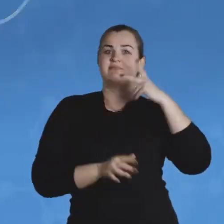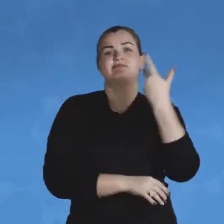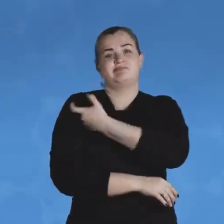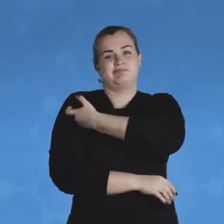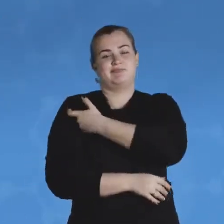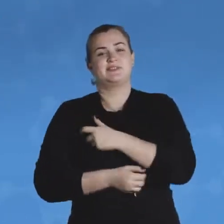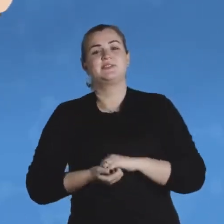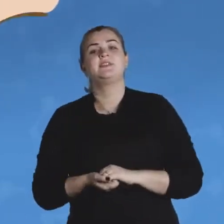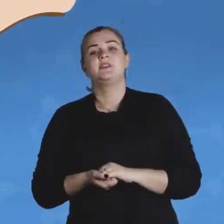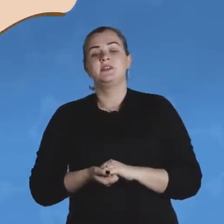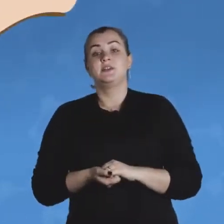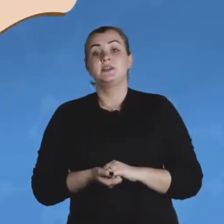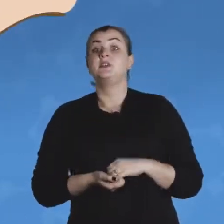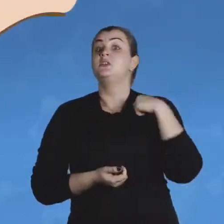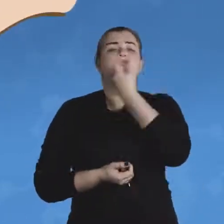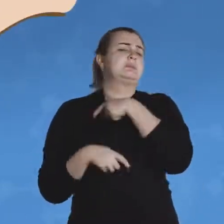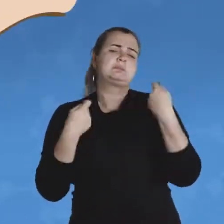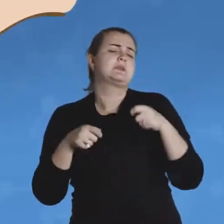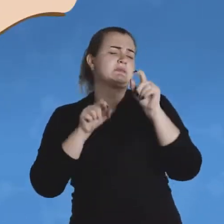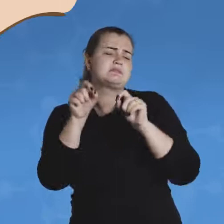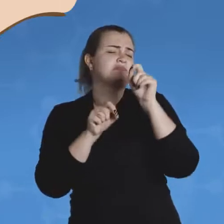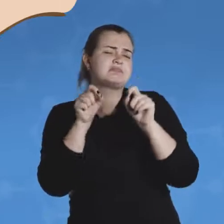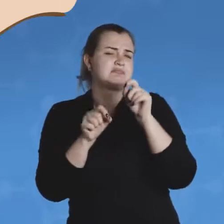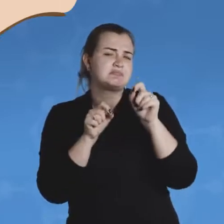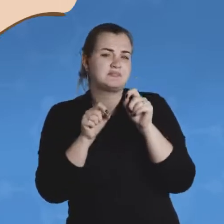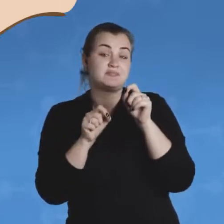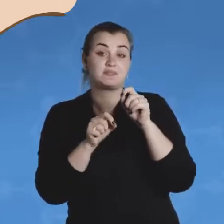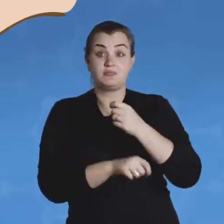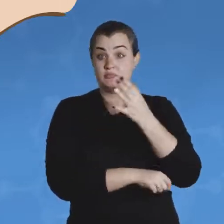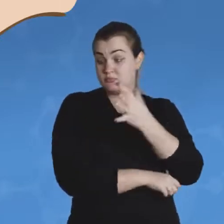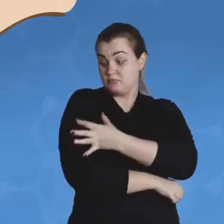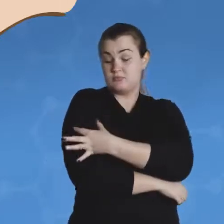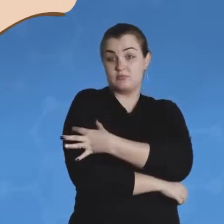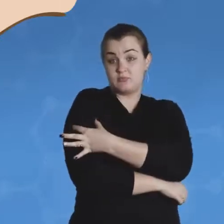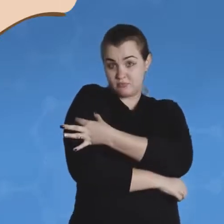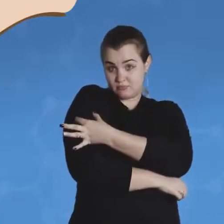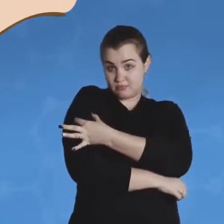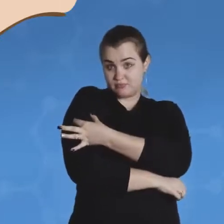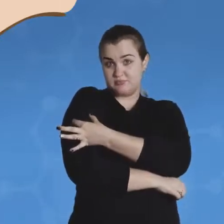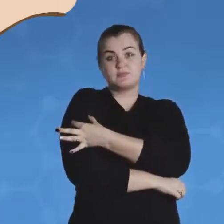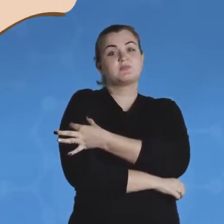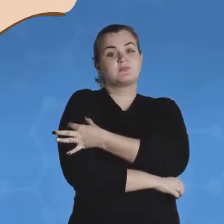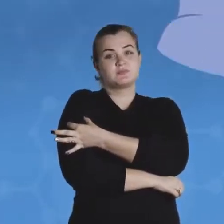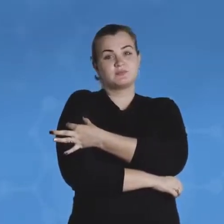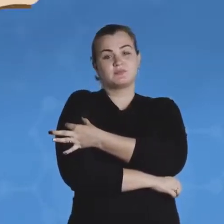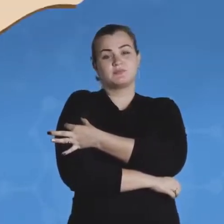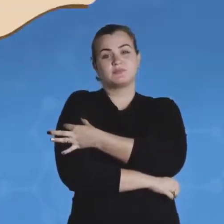aplicá-la. Para isso devemos fazer a prega subcutânea utilizando os dedos indicador e